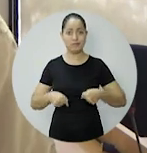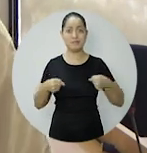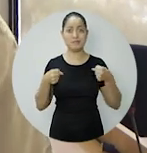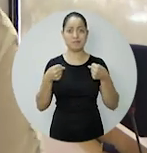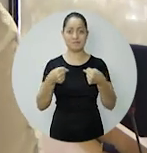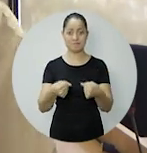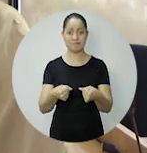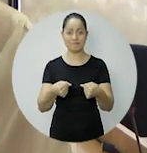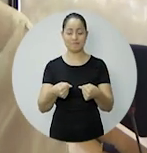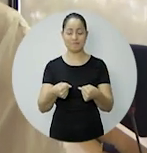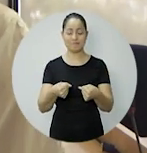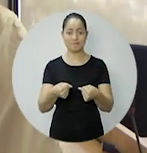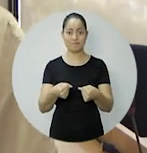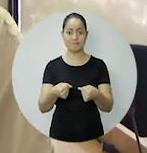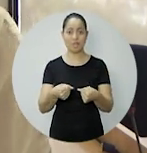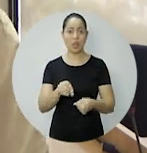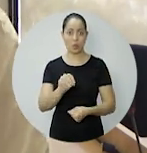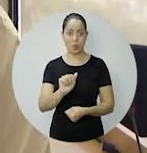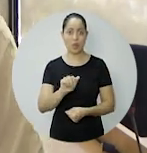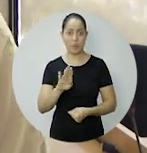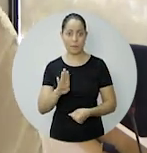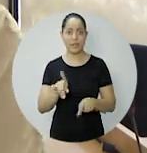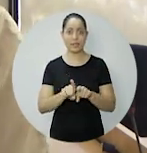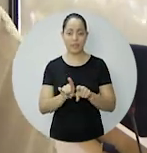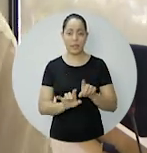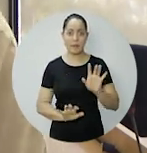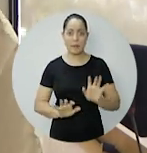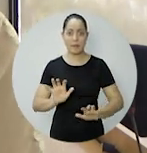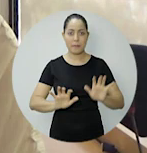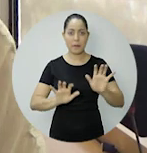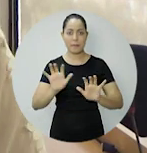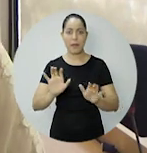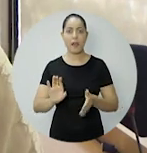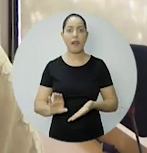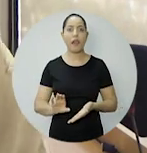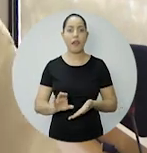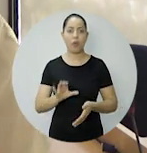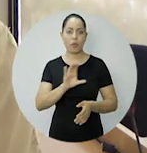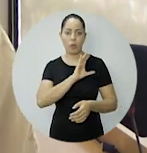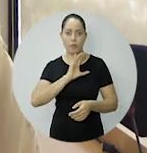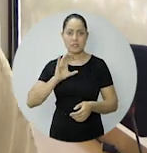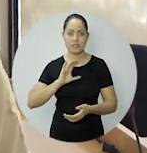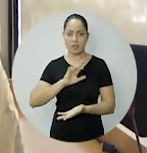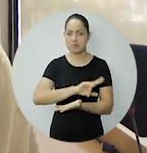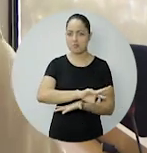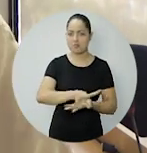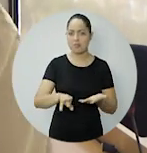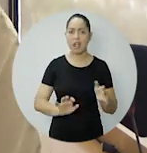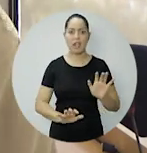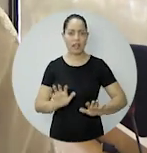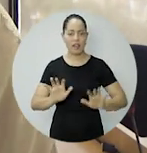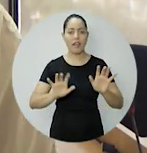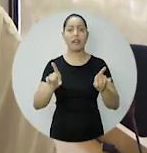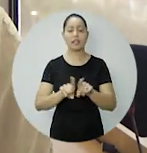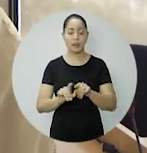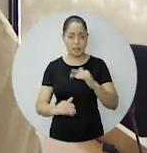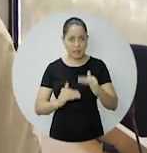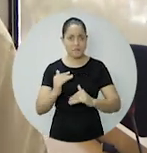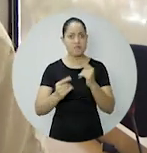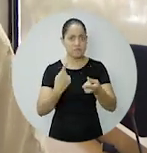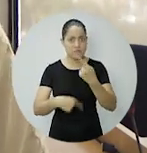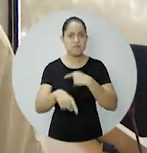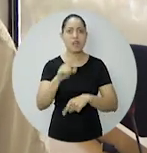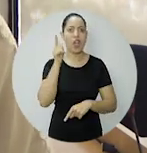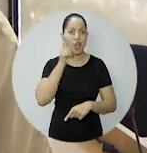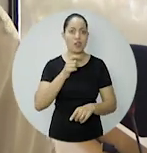da mulher, realizado pela OAB, pelas seccionais, pelas comissões das seccionais, pela Comissão Nacional, de fato tem